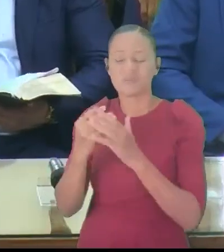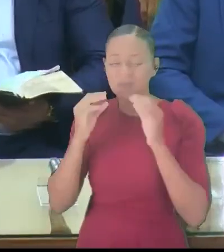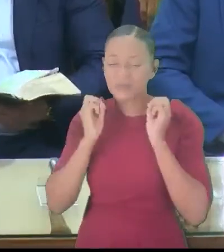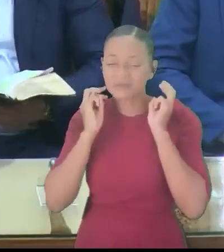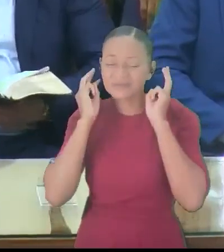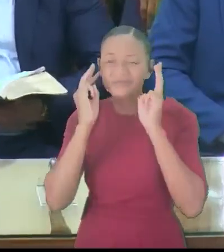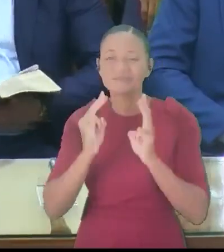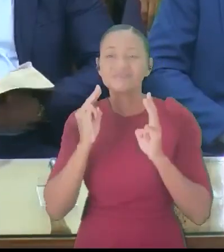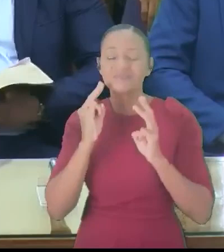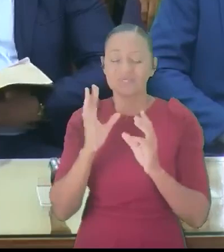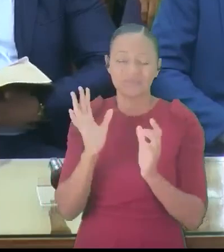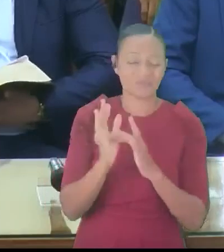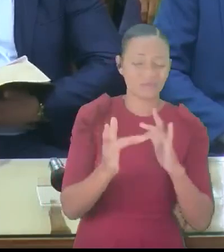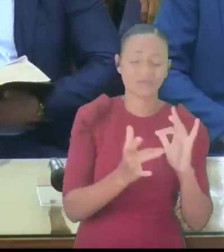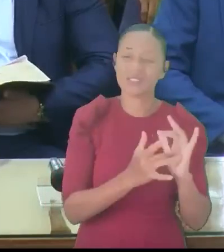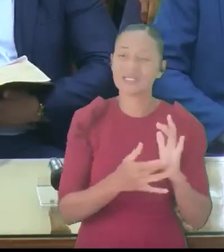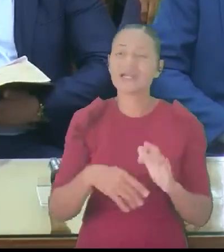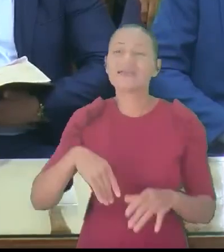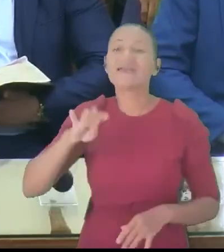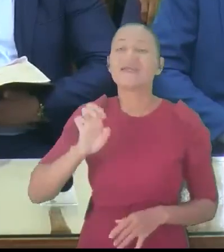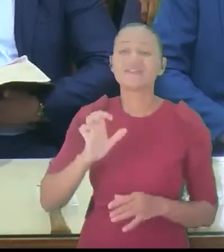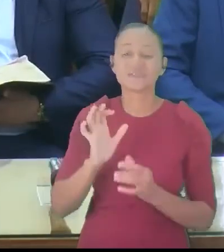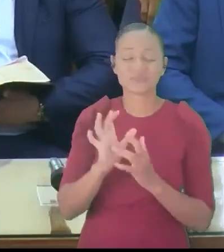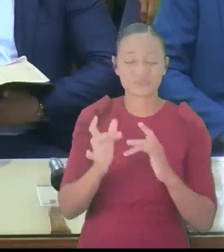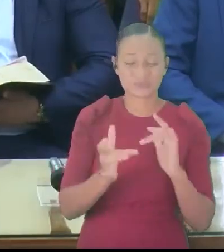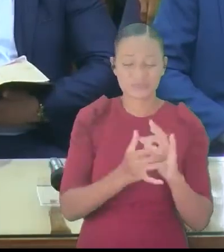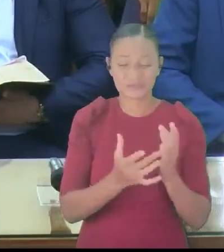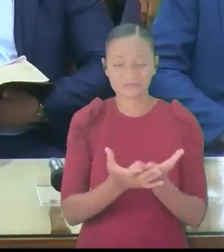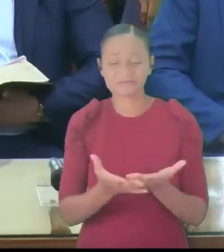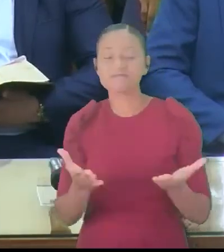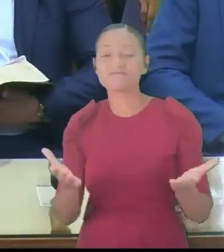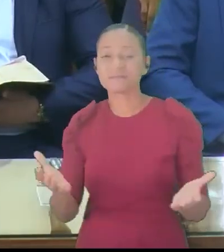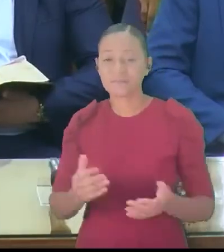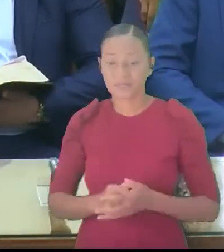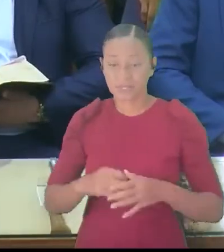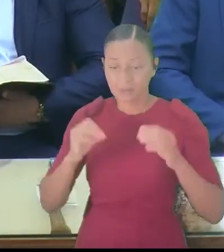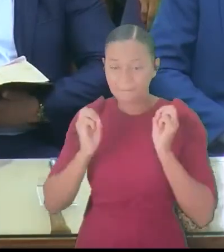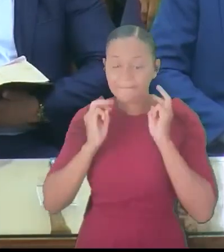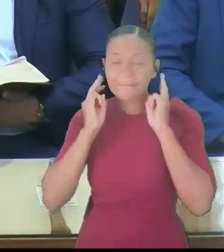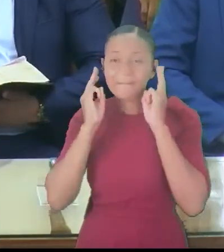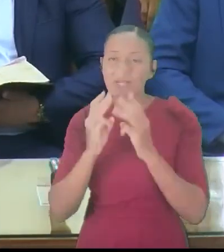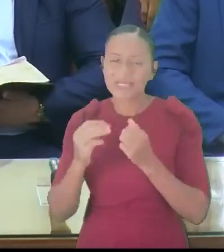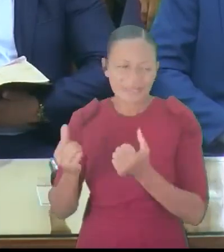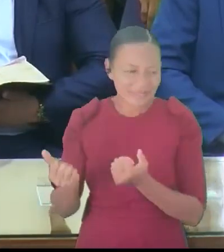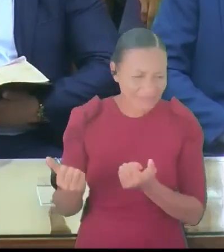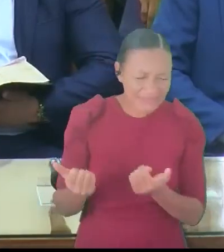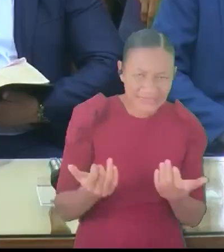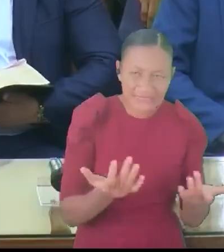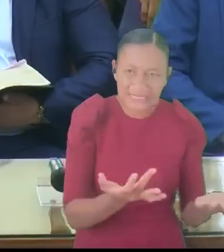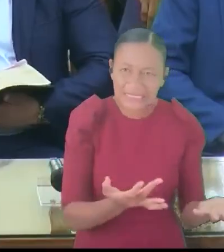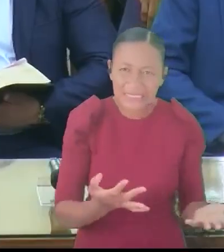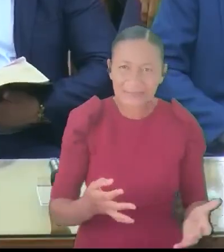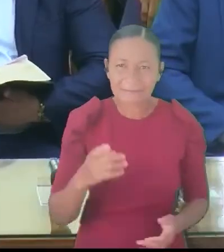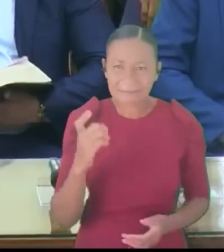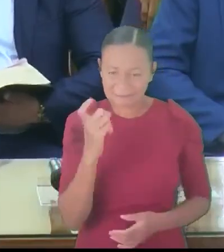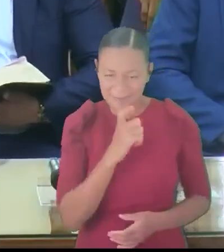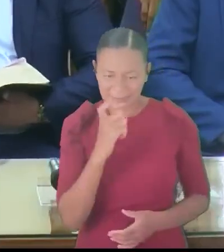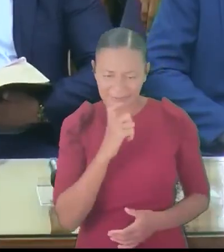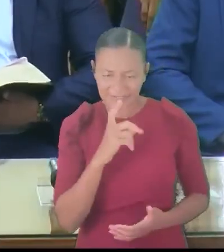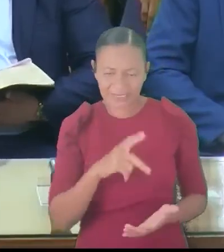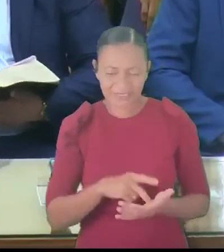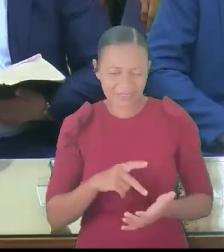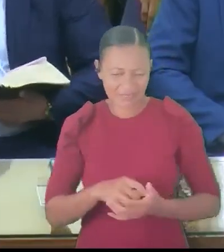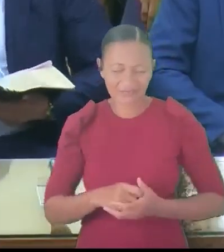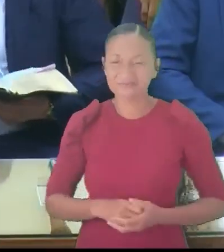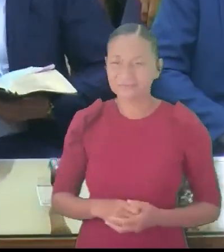seria? Jesus. Foi fraco. Quem seria? Jesus. Jesus. Moisés trouxe mentira, não é assim no Antigo Testamento? Não. Vê se